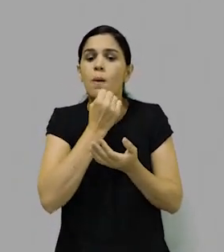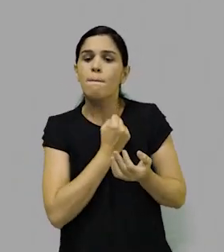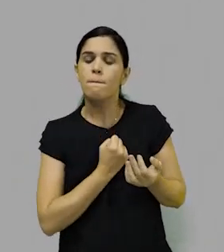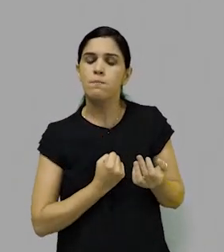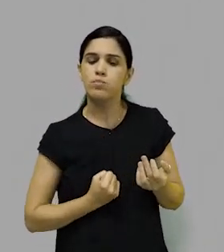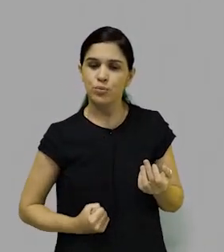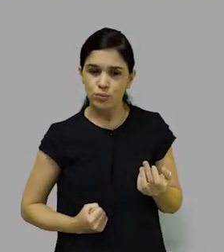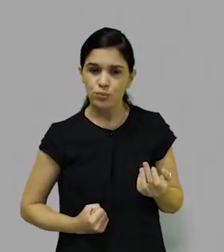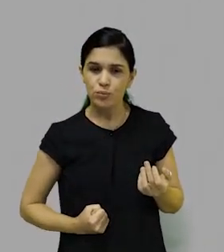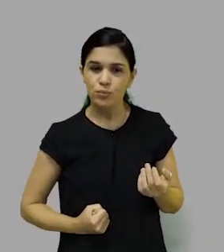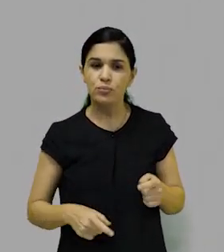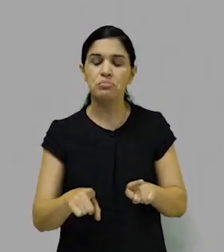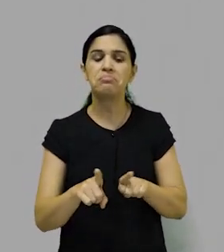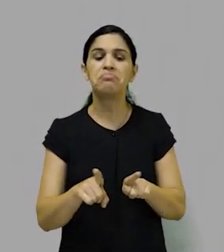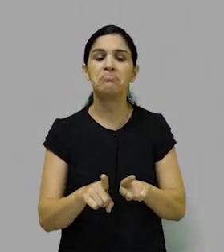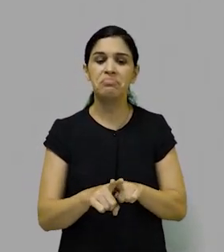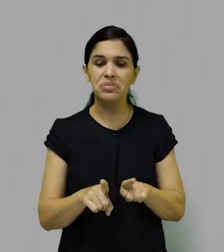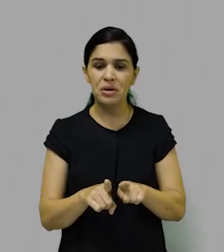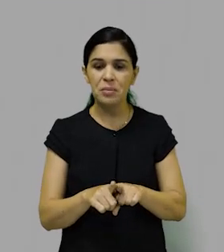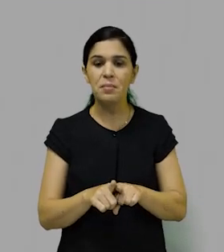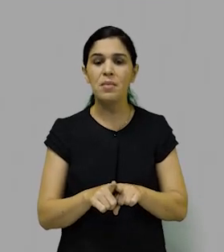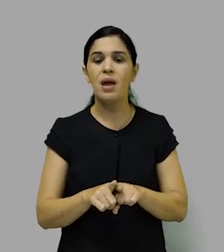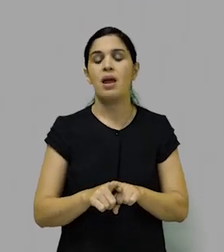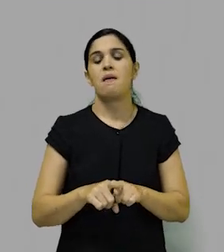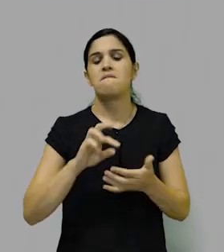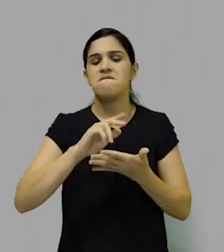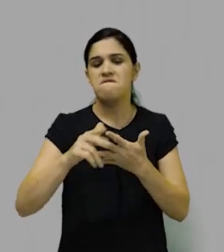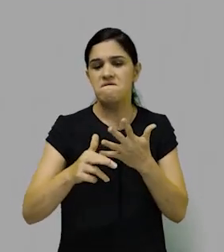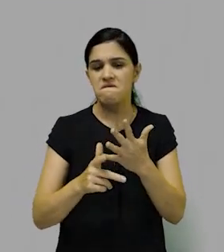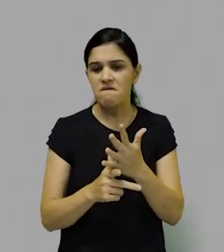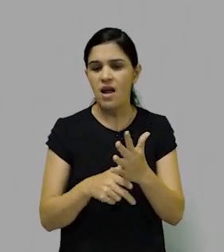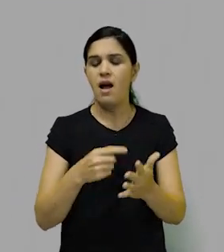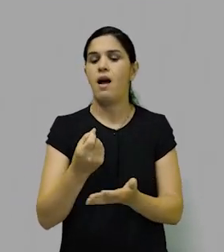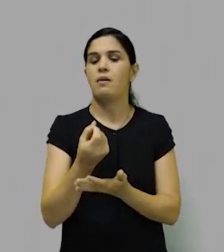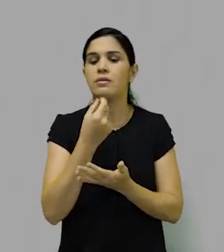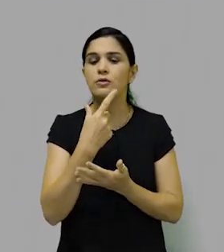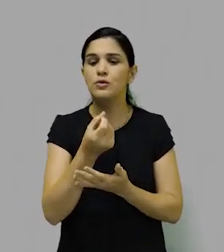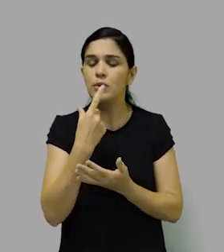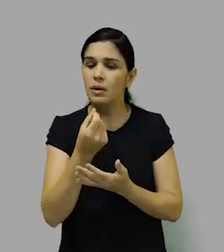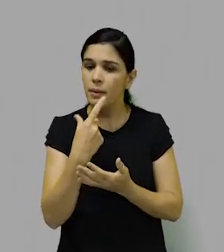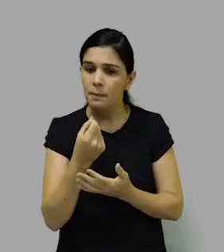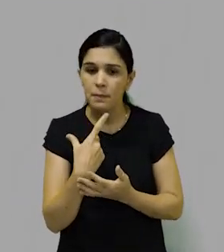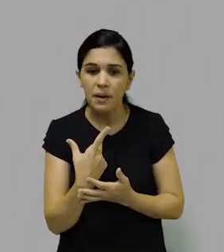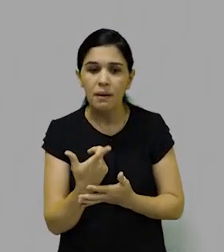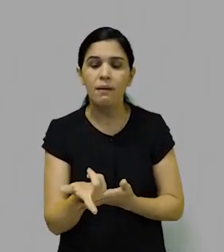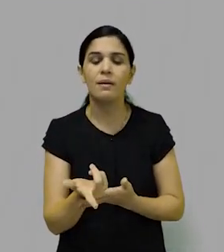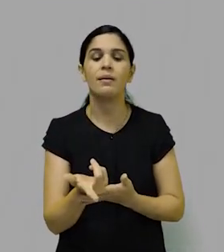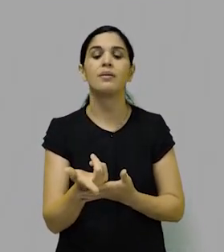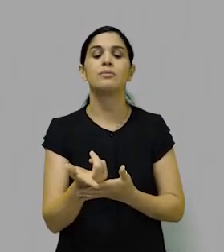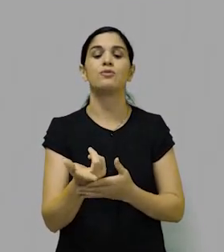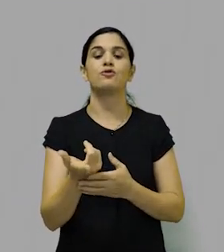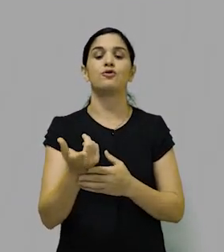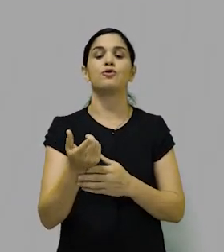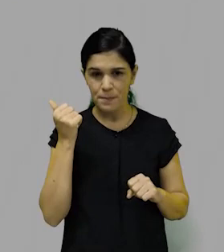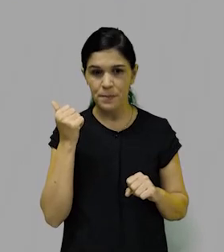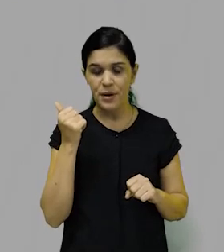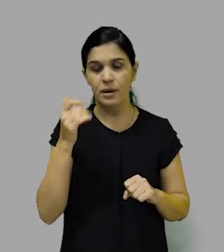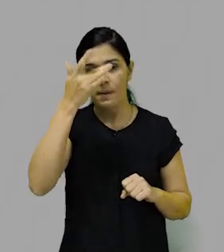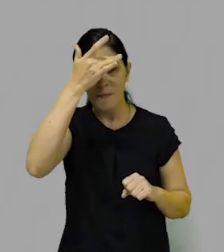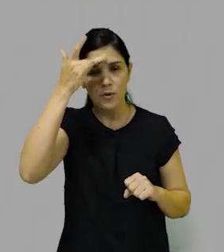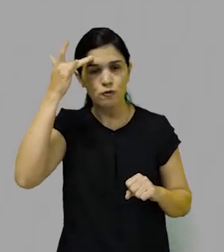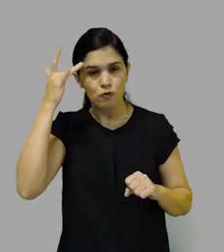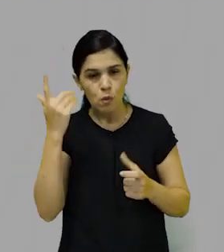pessoa que ela come de forma compulsiva, de forma exagerada, não equilibrada,